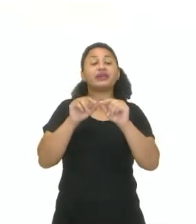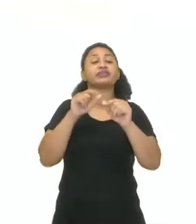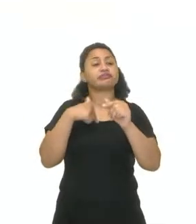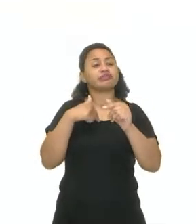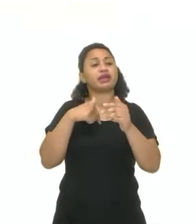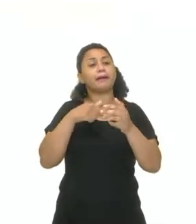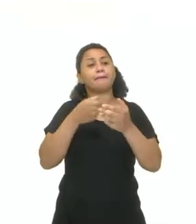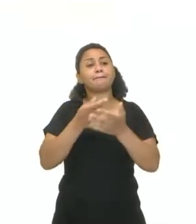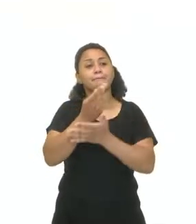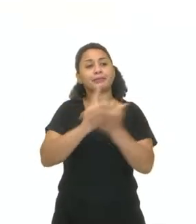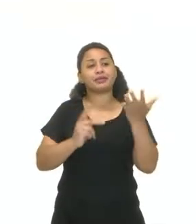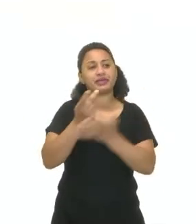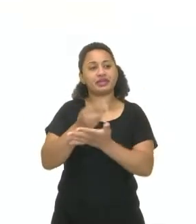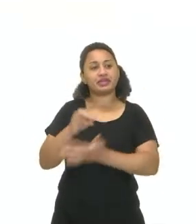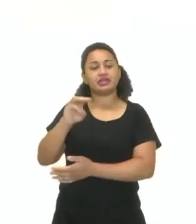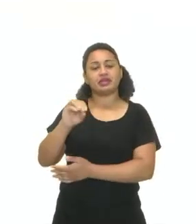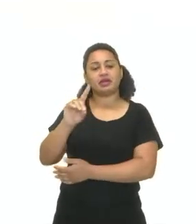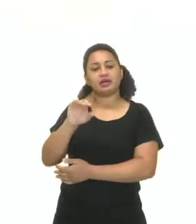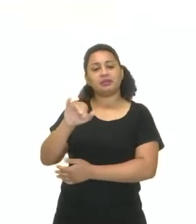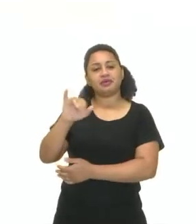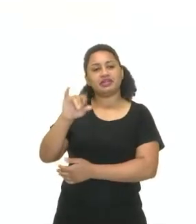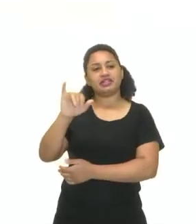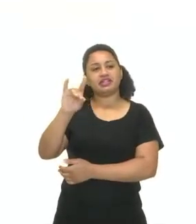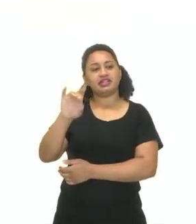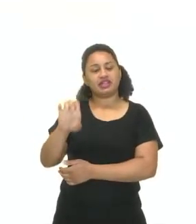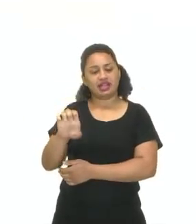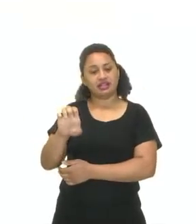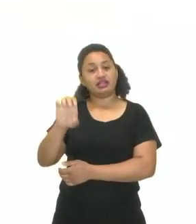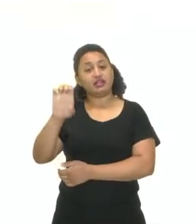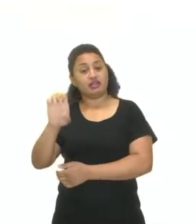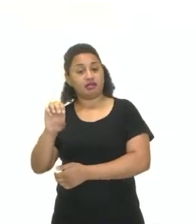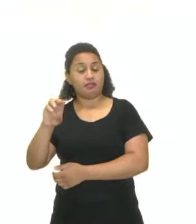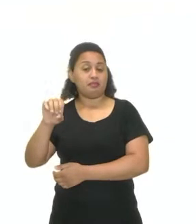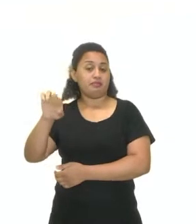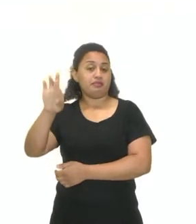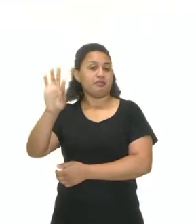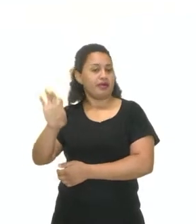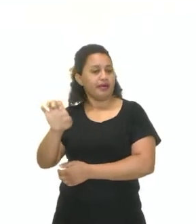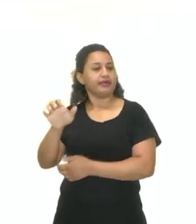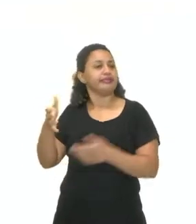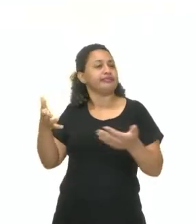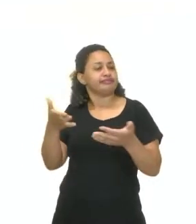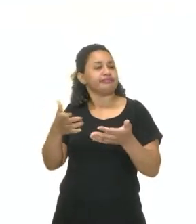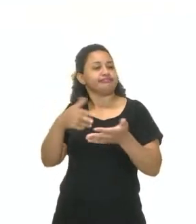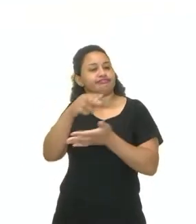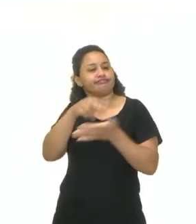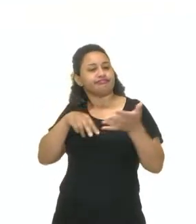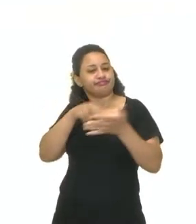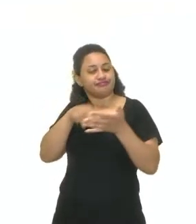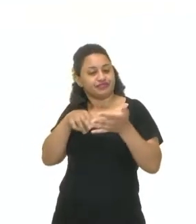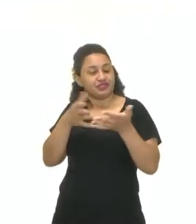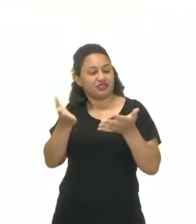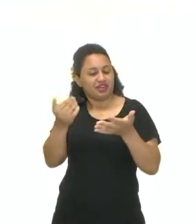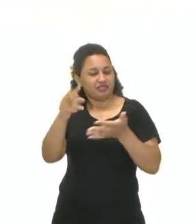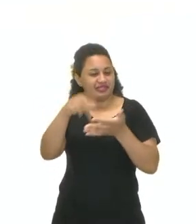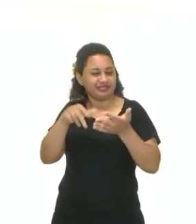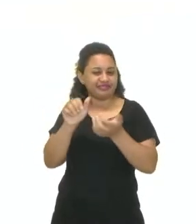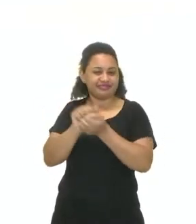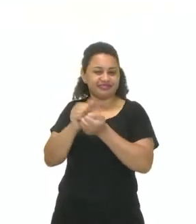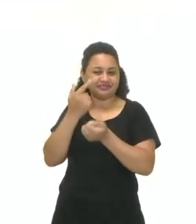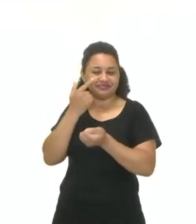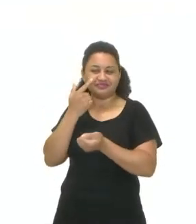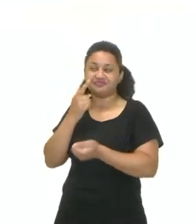né? Importante você lembrar aqui. Eu sinto em mim o borbulhar do gênio. Vejo além do futuro